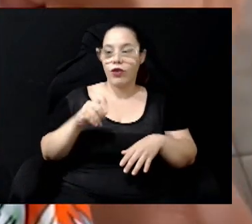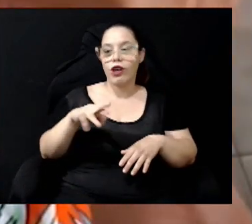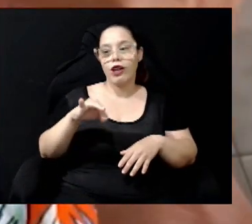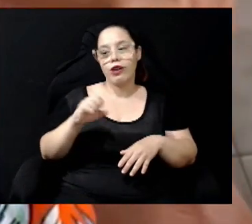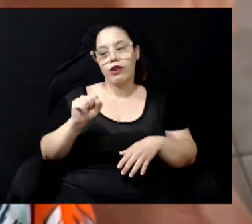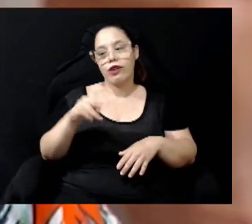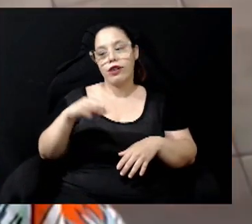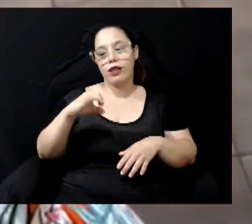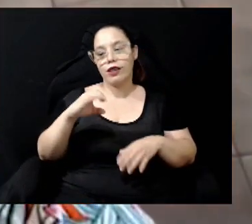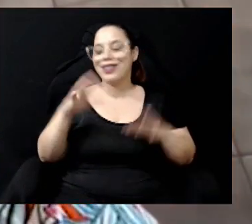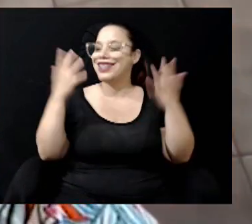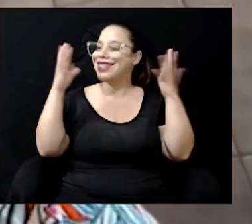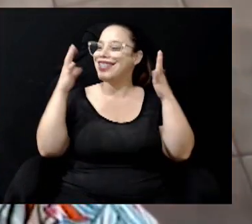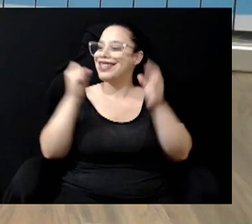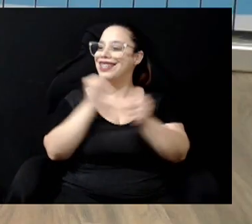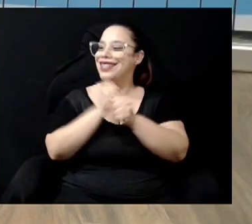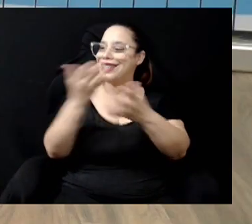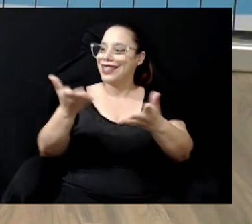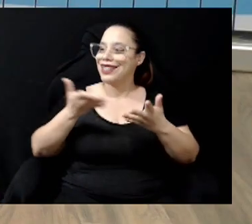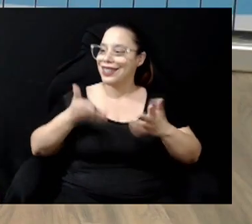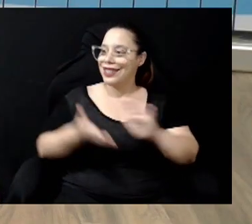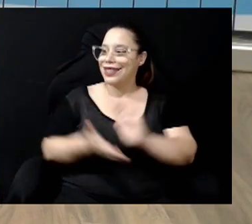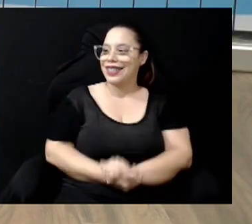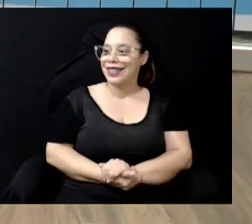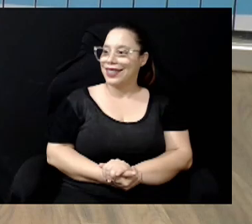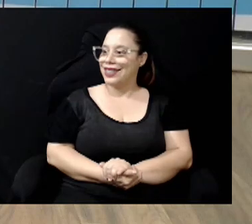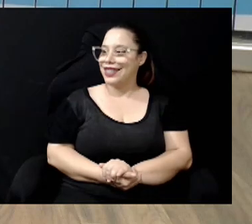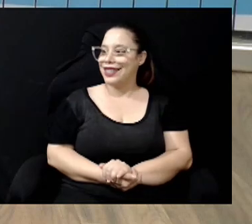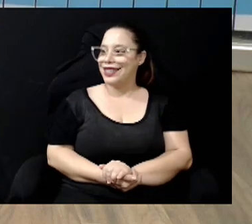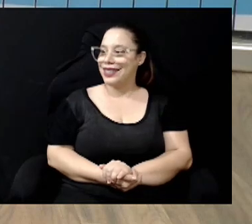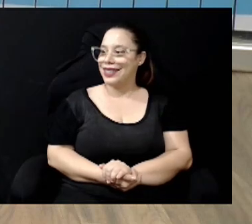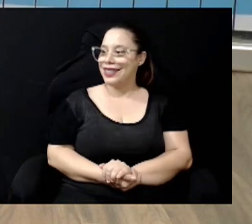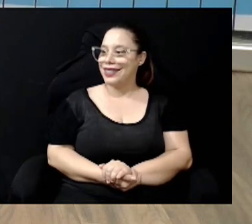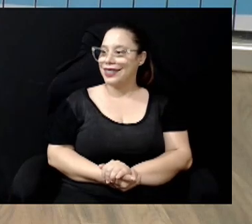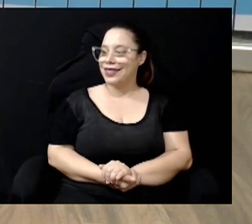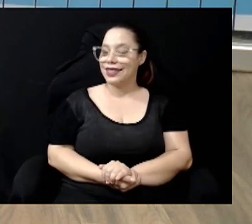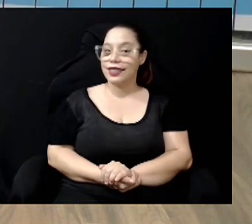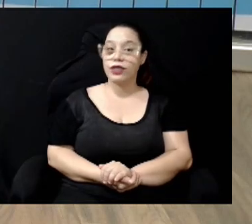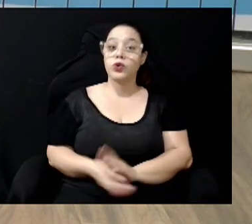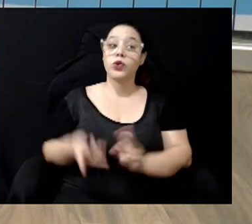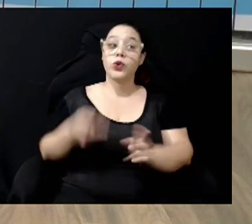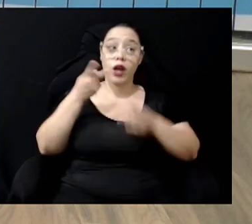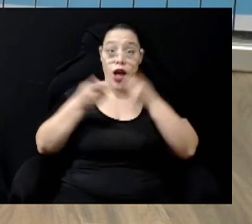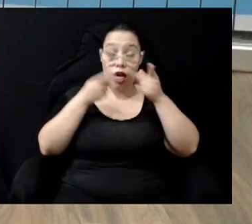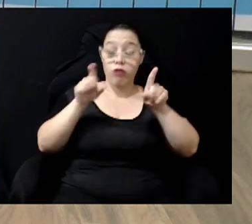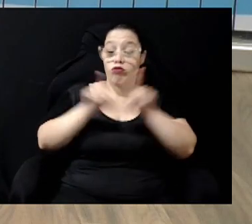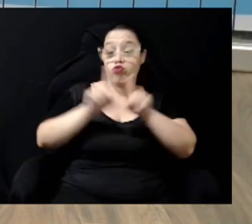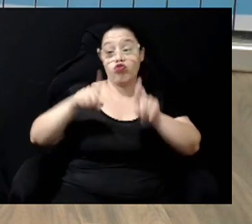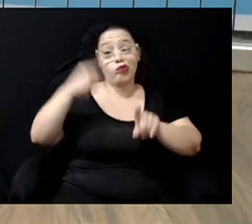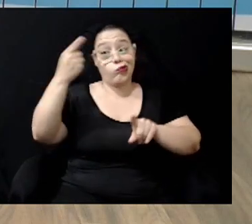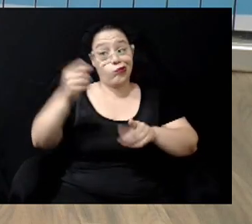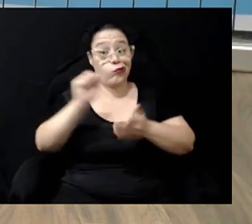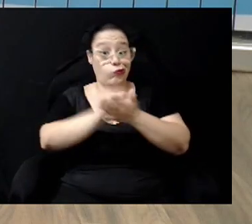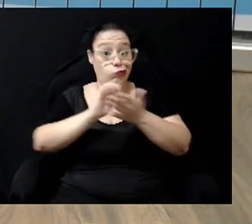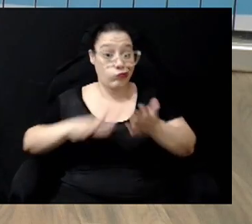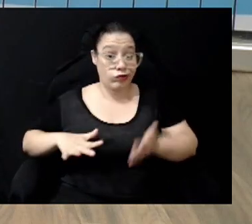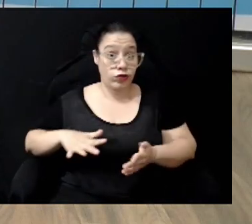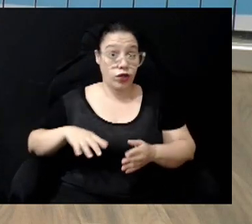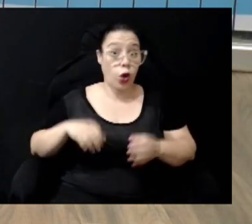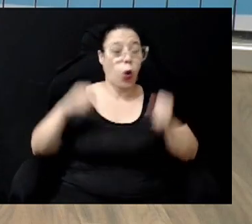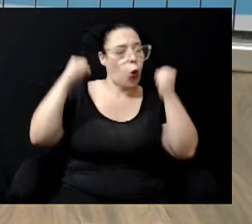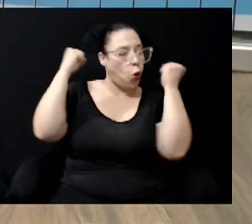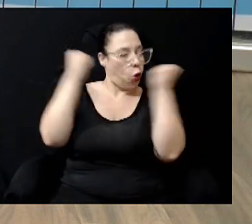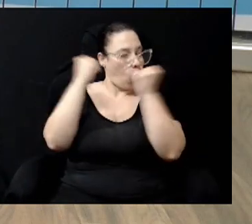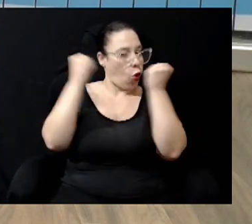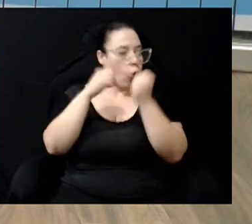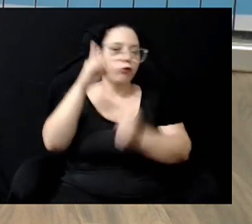vocês. Vem! E a gente fala aqui também de uma outra atividade para você que é fitness. Domingo, às 9